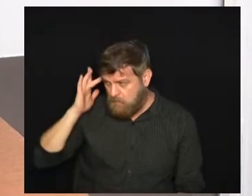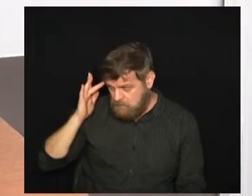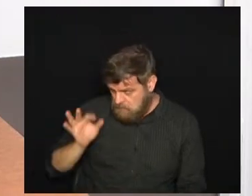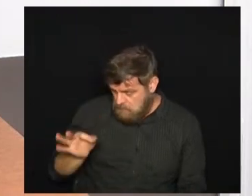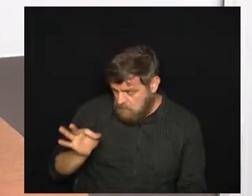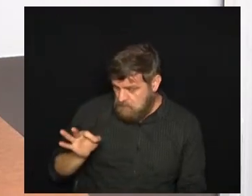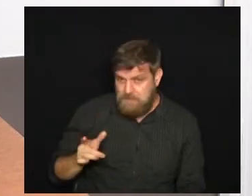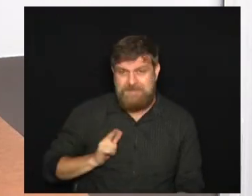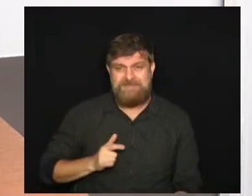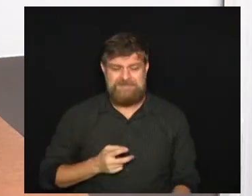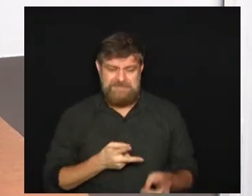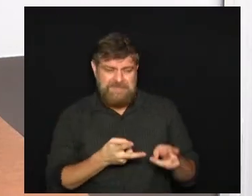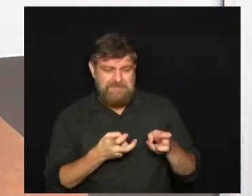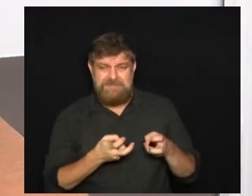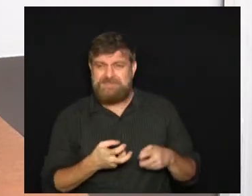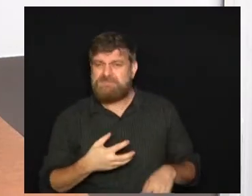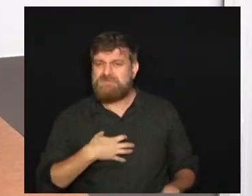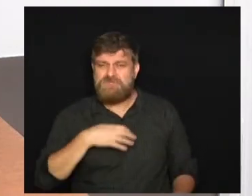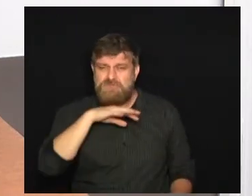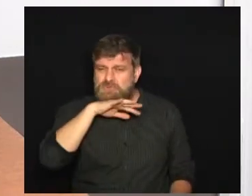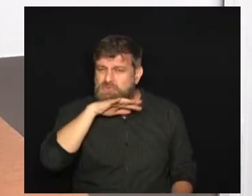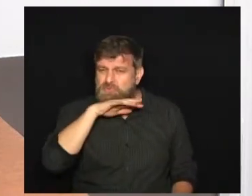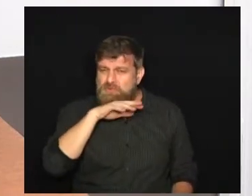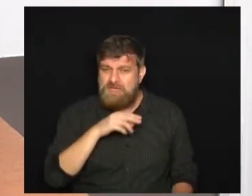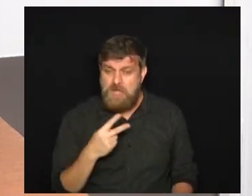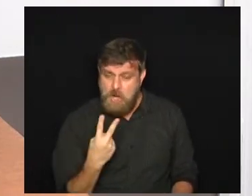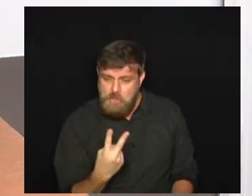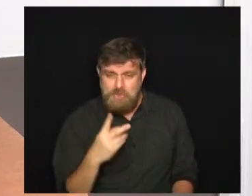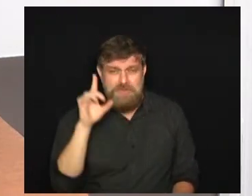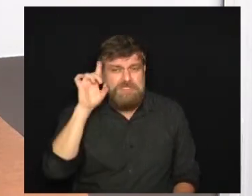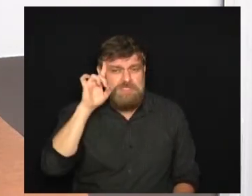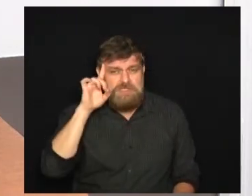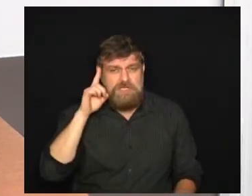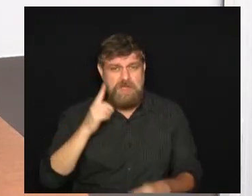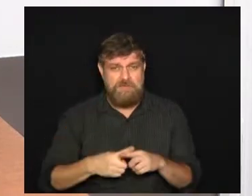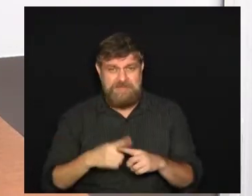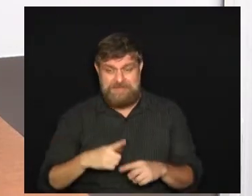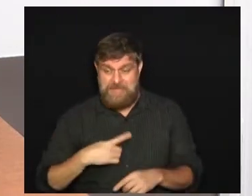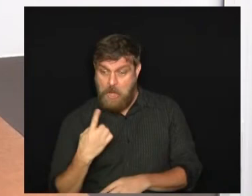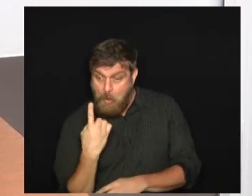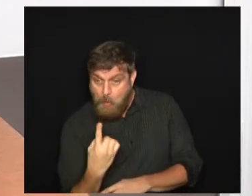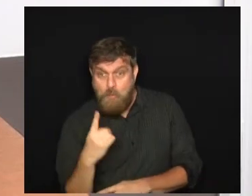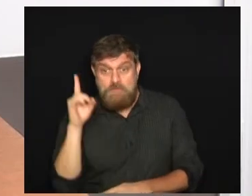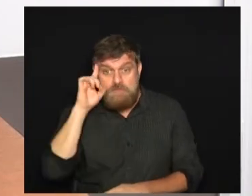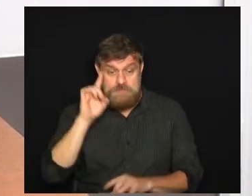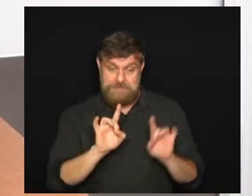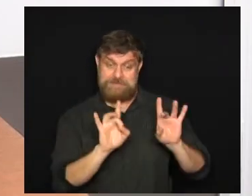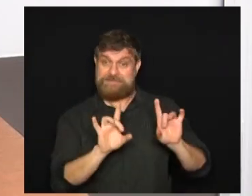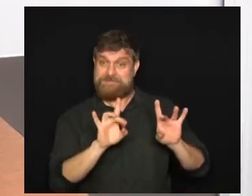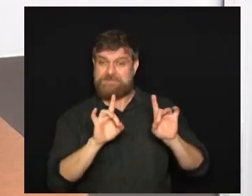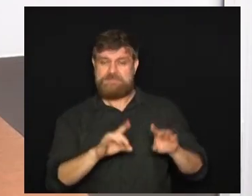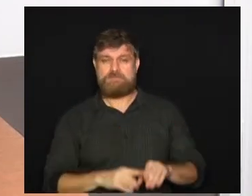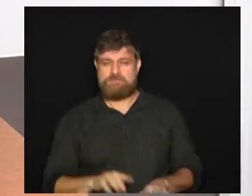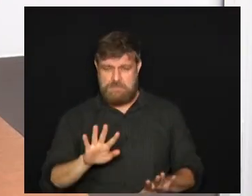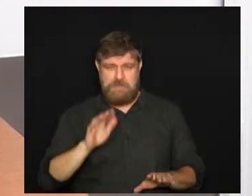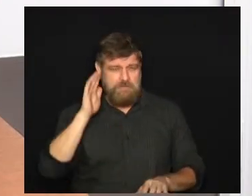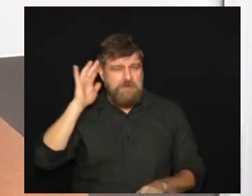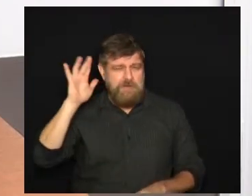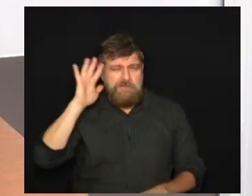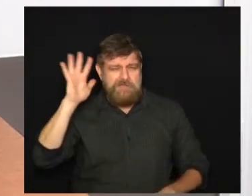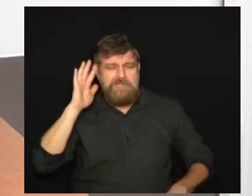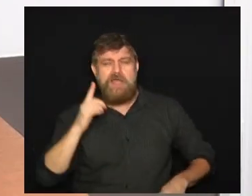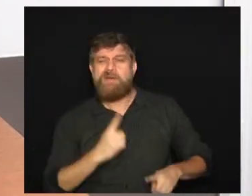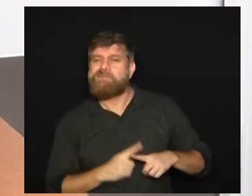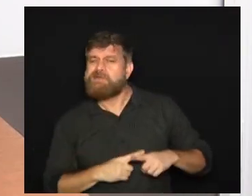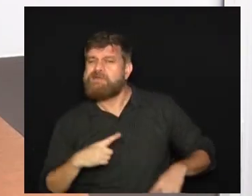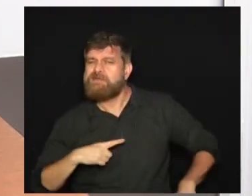forma muito ruim, de forma negativa ter 2 dias. Porque quando você tem um dia só, vamos pensar assim, por que